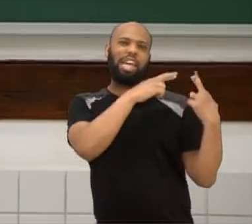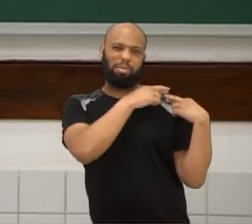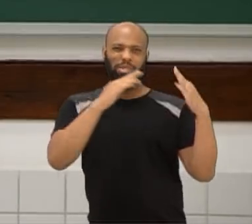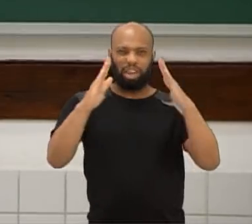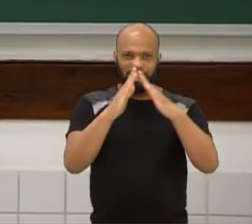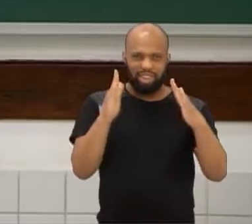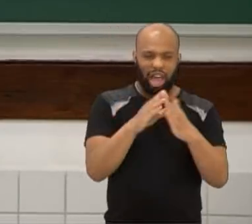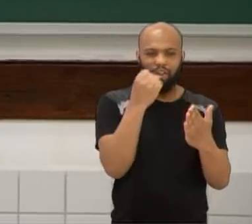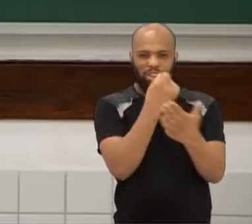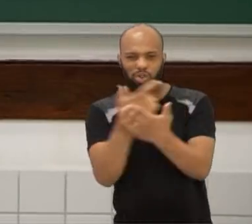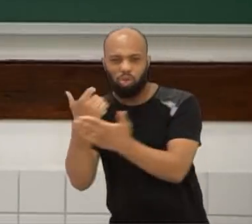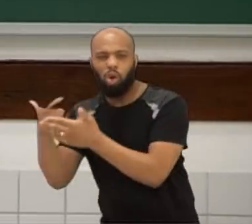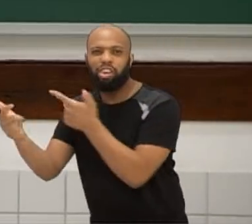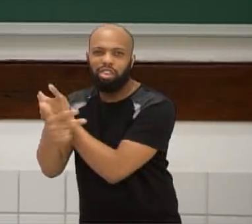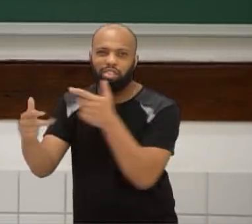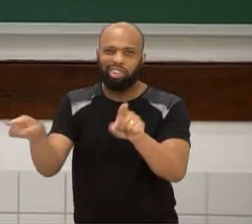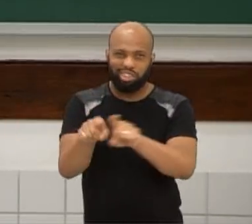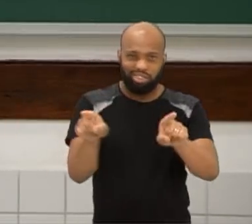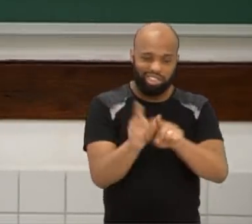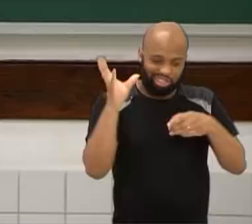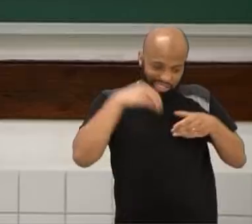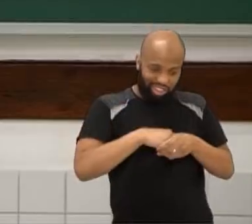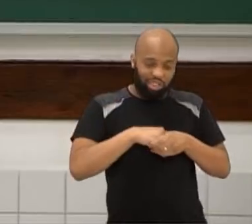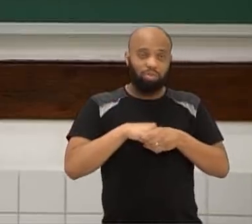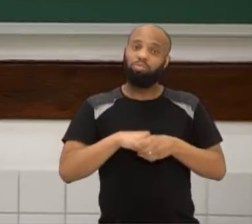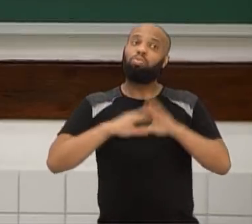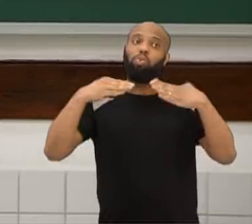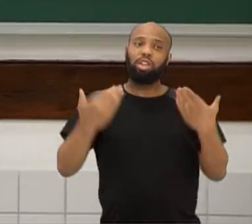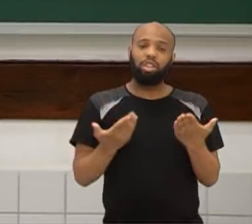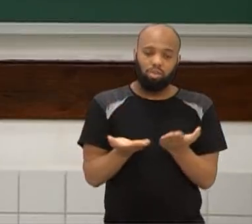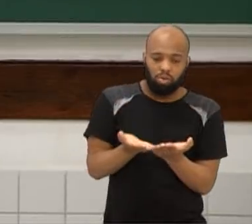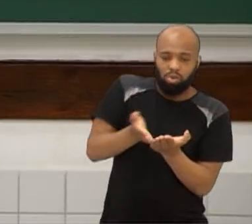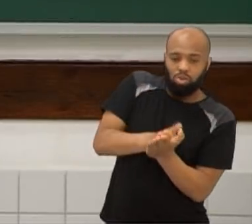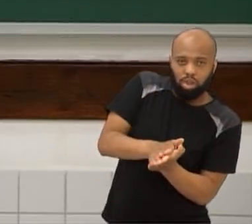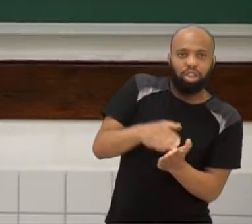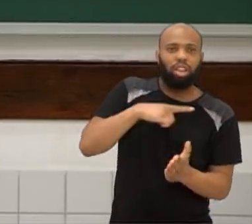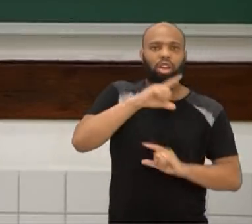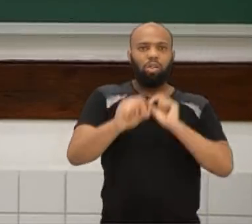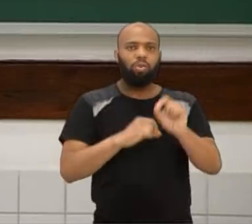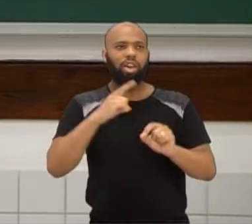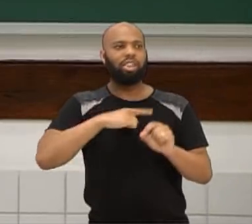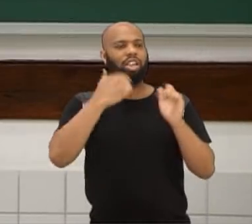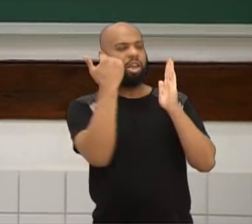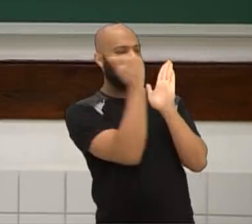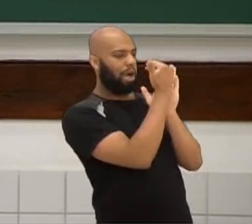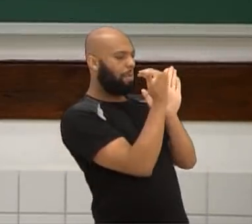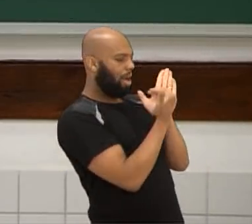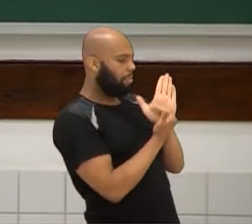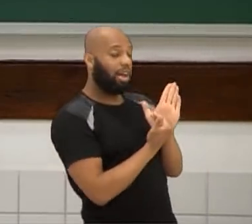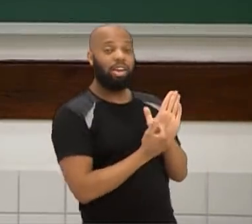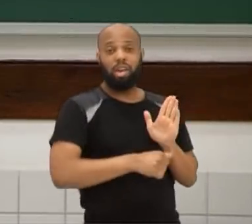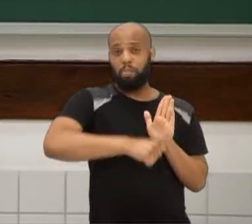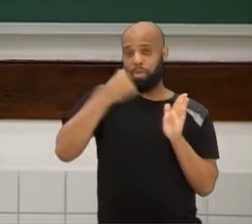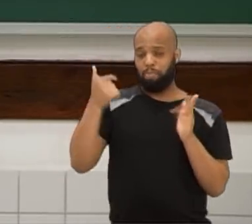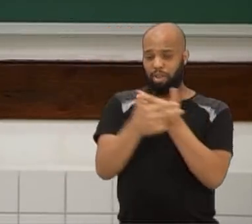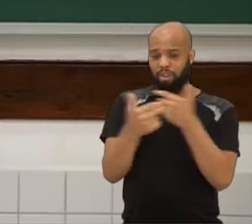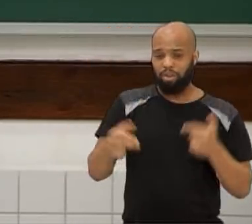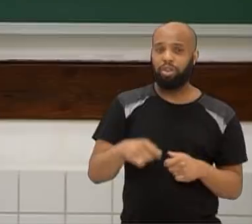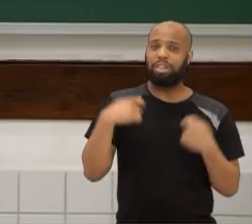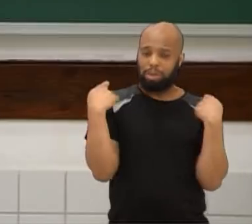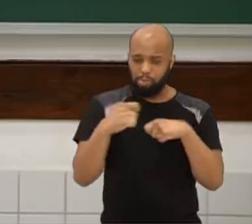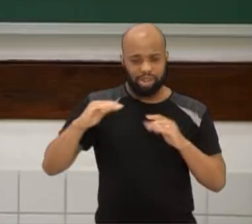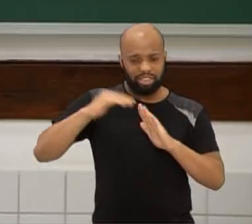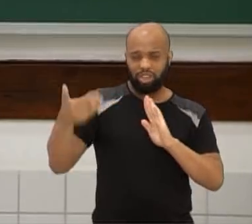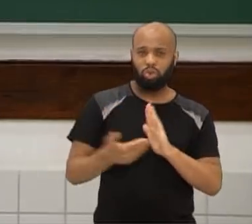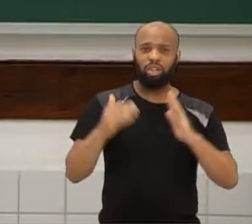ali pelas compras da casa, olha só, o panfleto trouxe ali uma lista já nas primeiras ali, os produtos